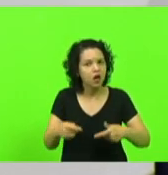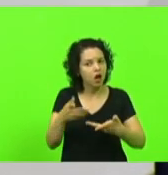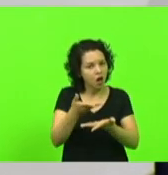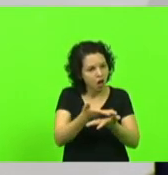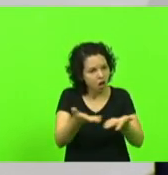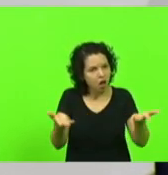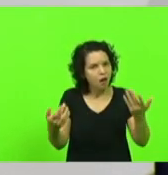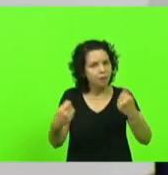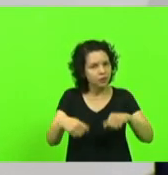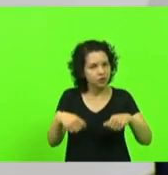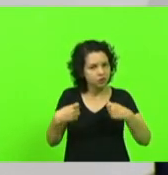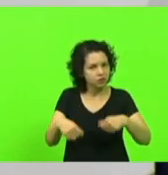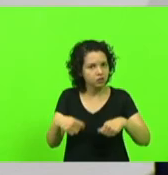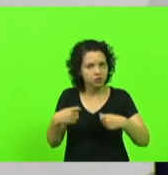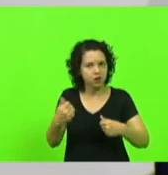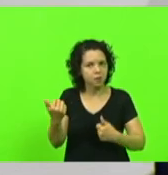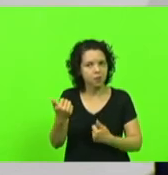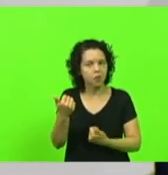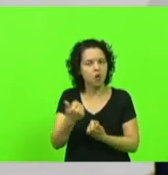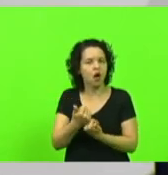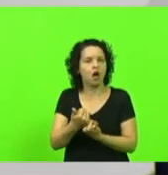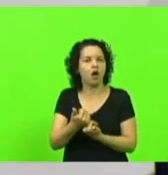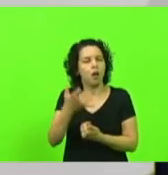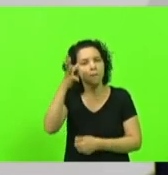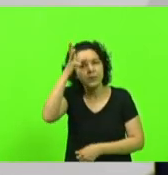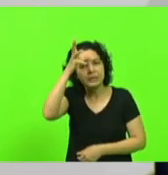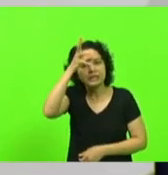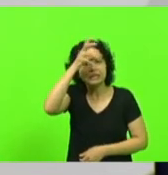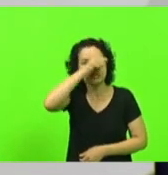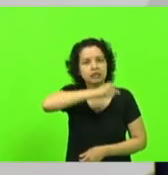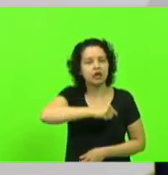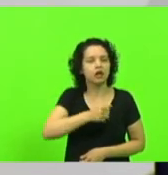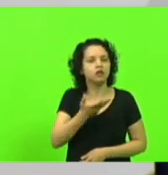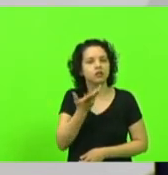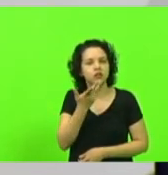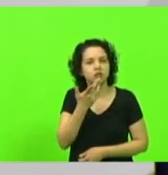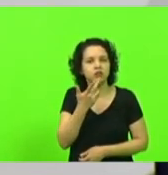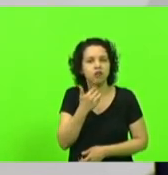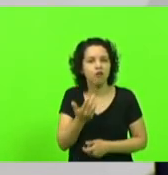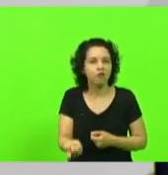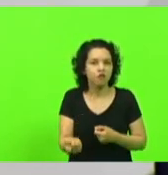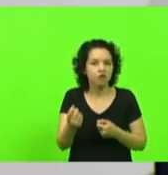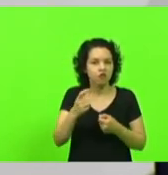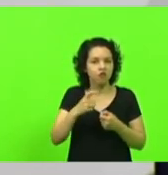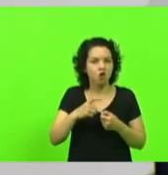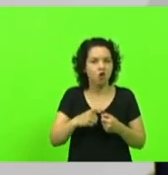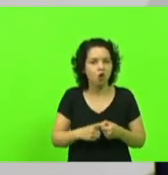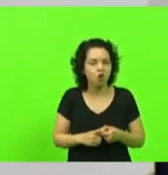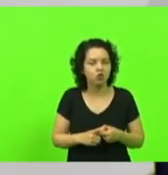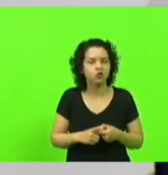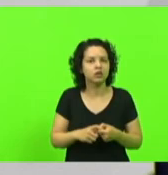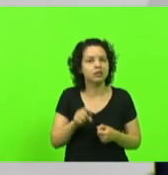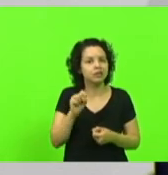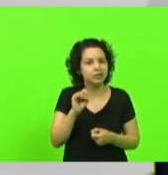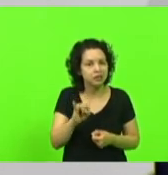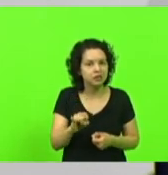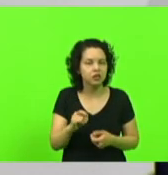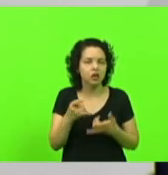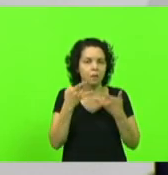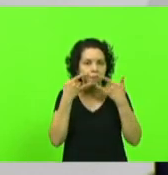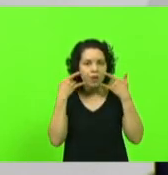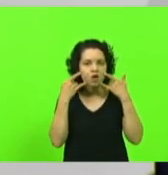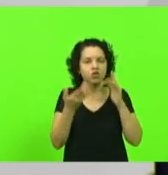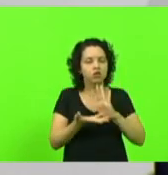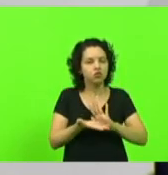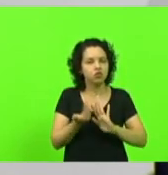apoiem o pleno aprendizado das crianças, que só voltará a acontecer se elas estiverem sem a mordaça